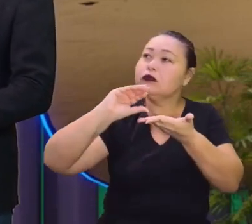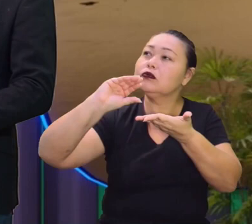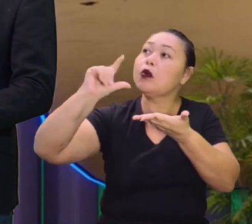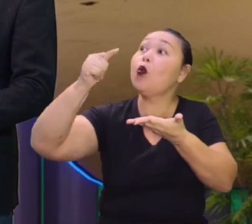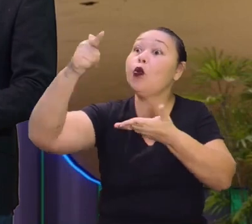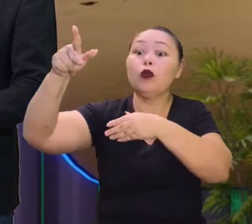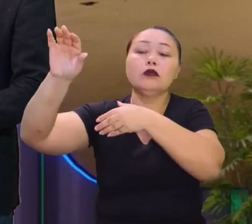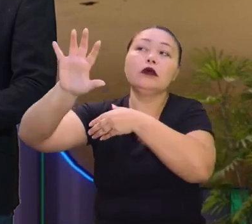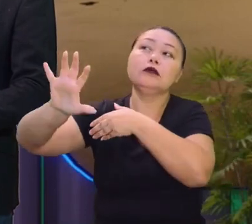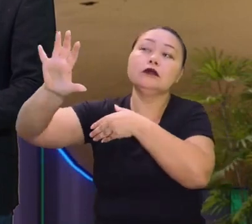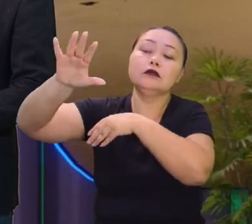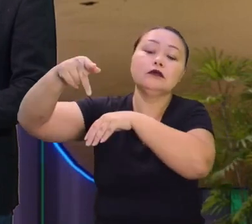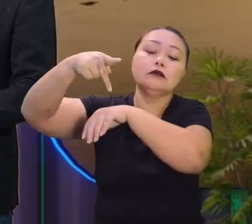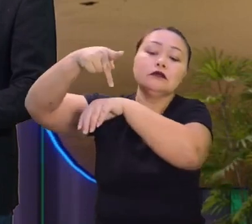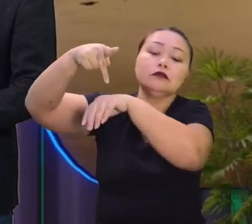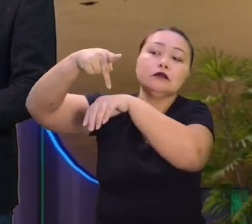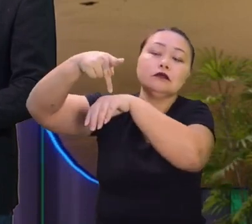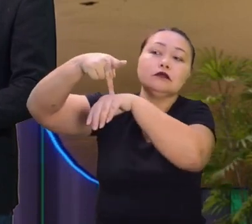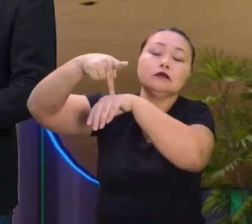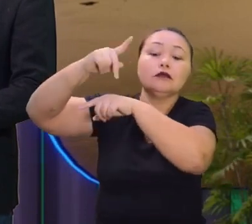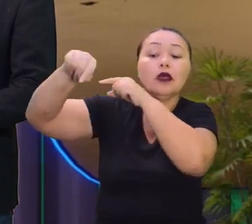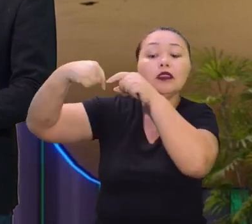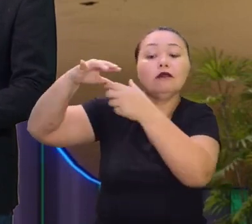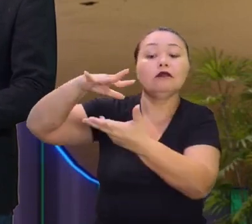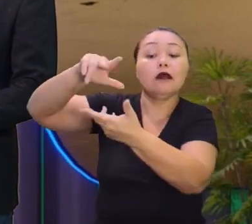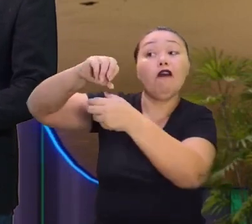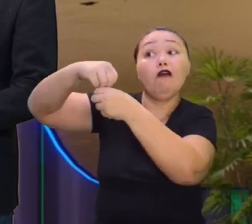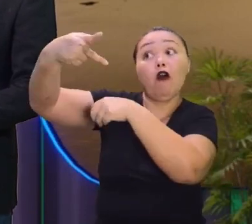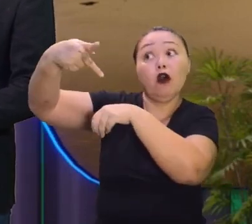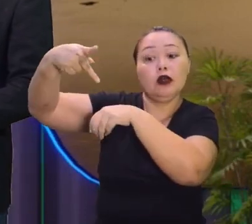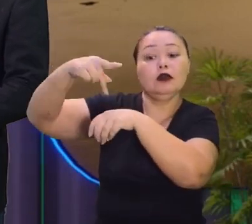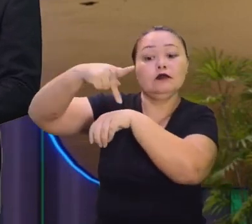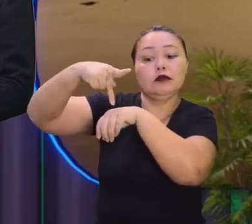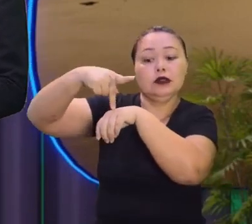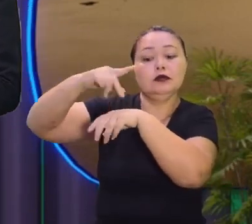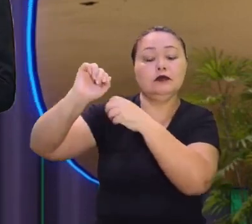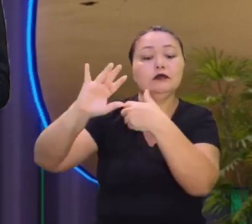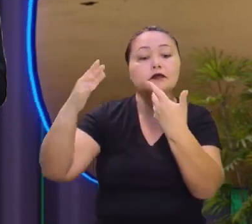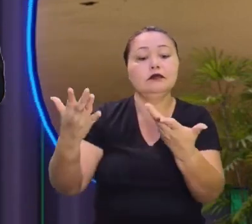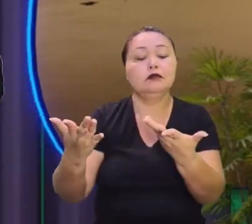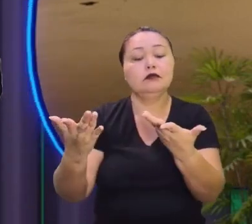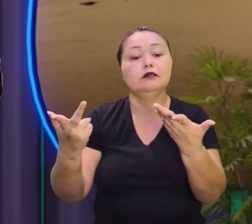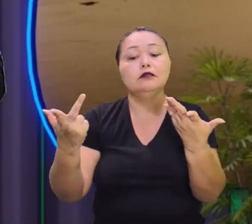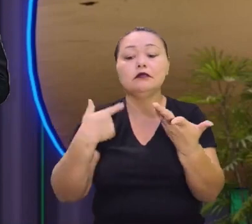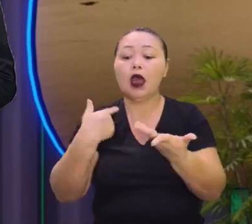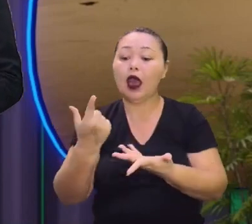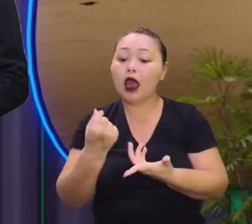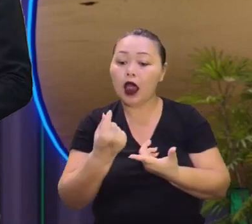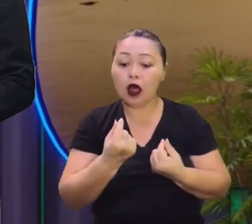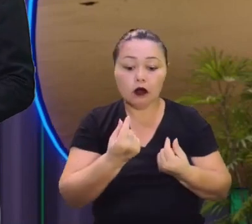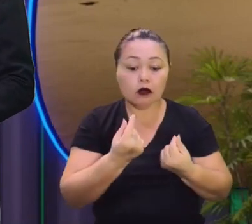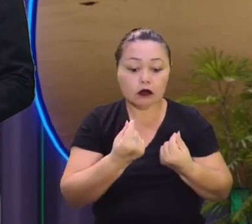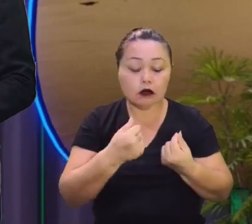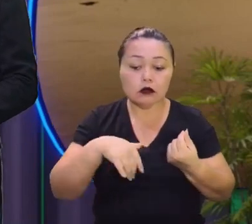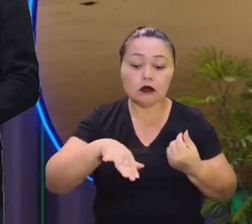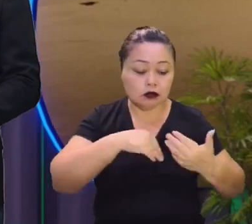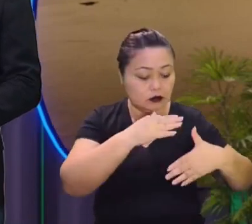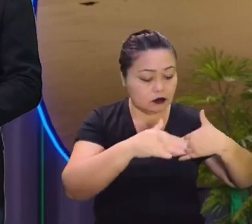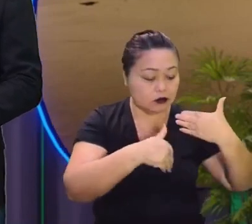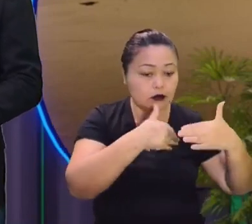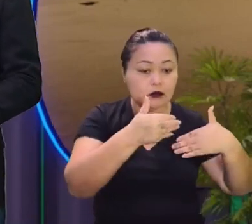iam para outras regiões do Brasil e também do mundo. E, consequentemente, aquela economia que vinha